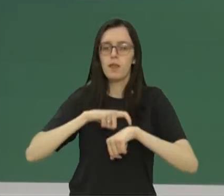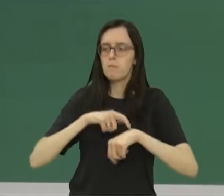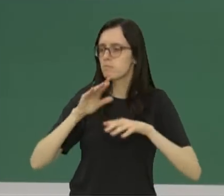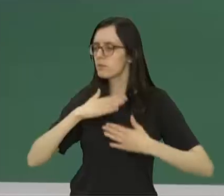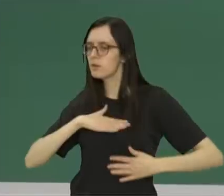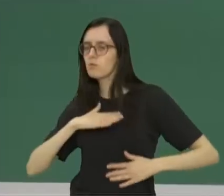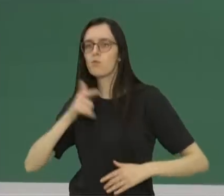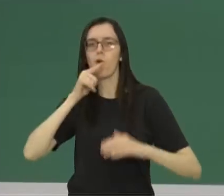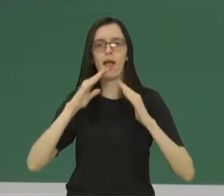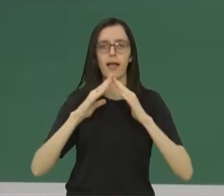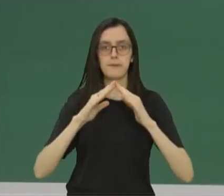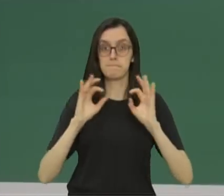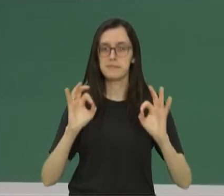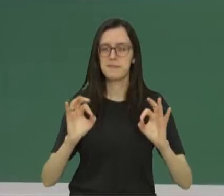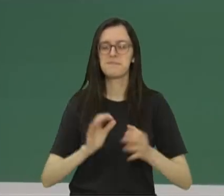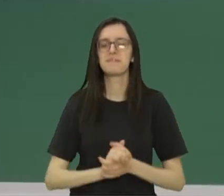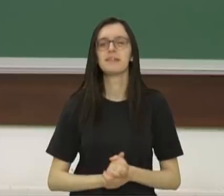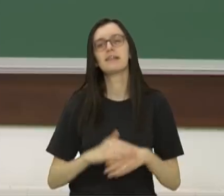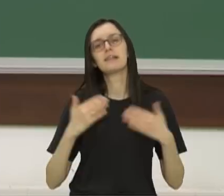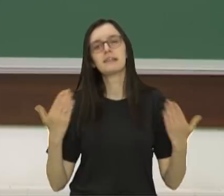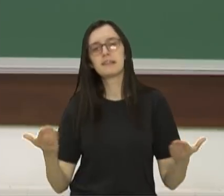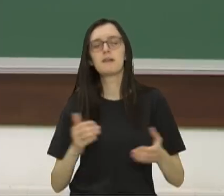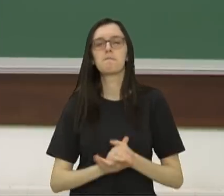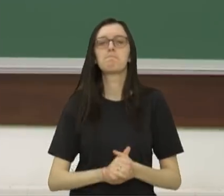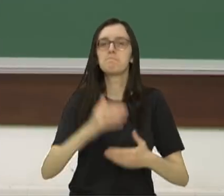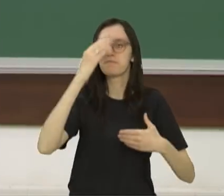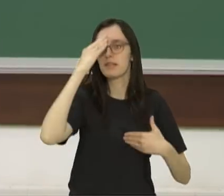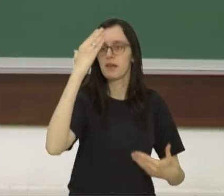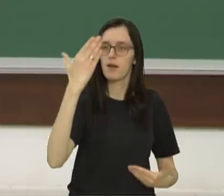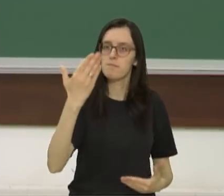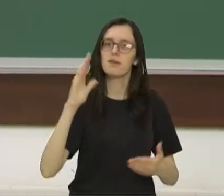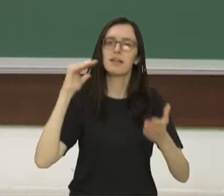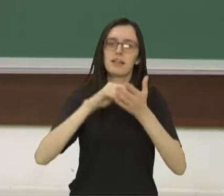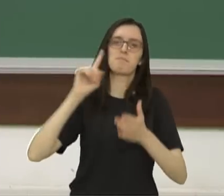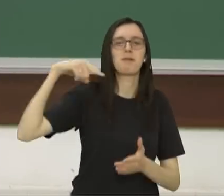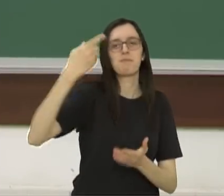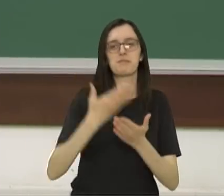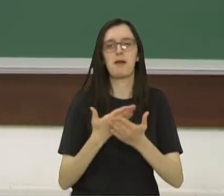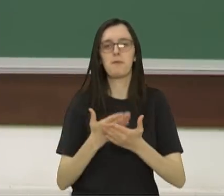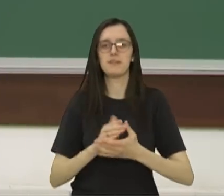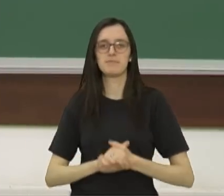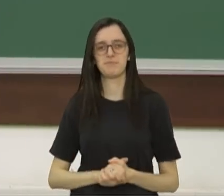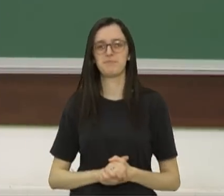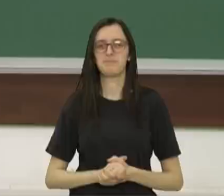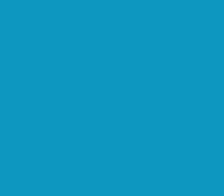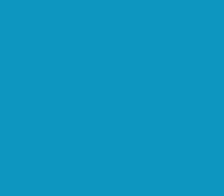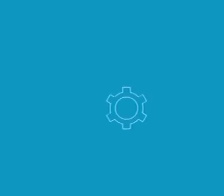tempo em casa, certo? Então, muito obrigada. Até a próxima aula.